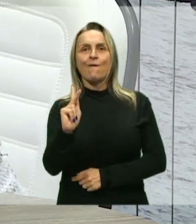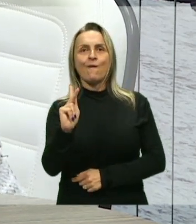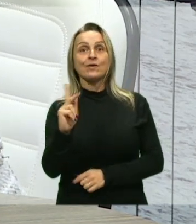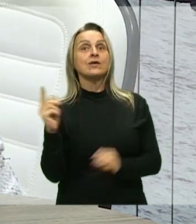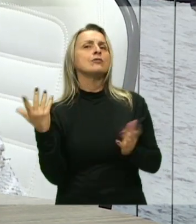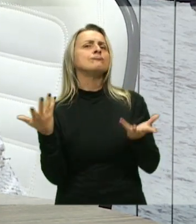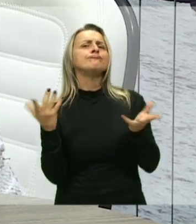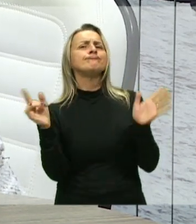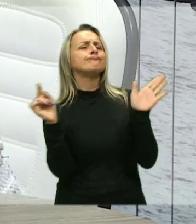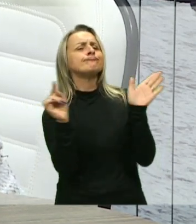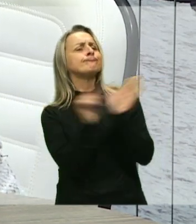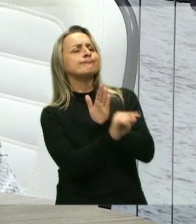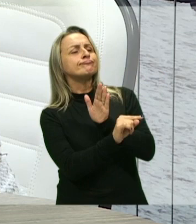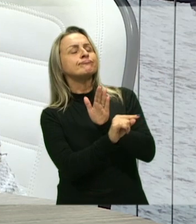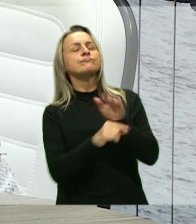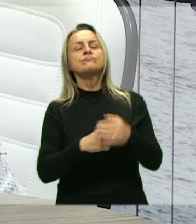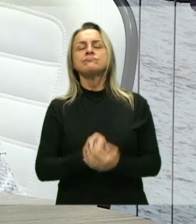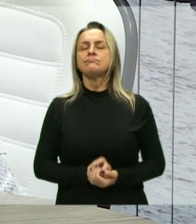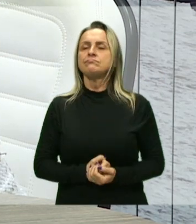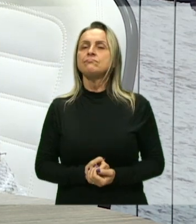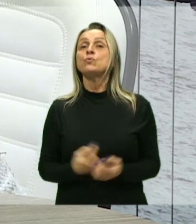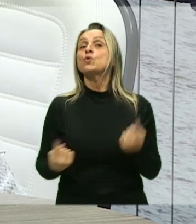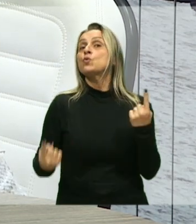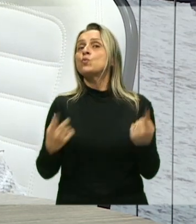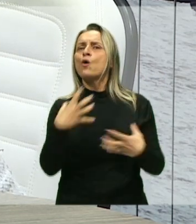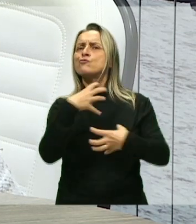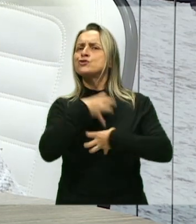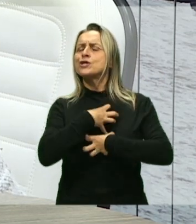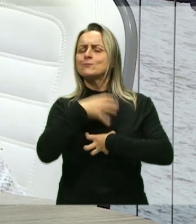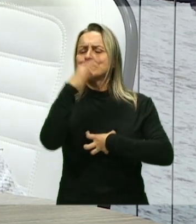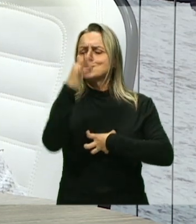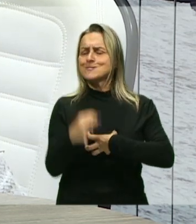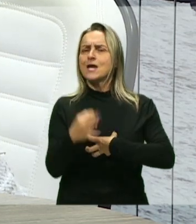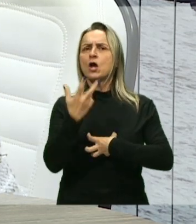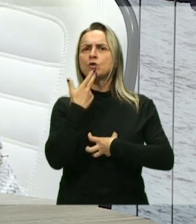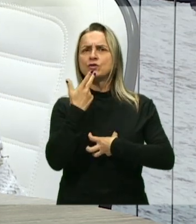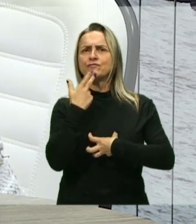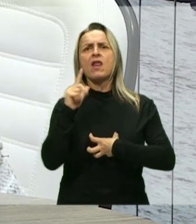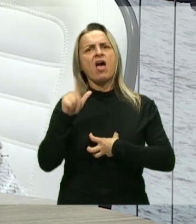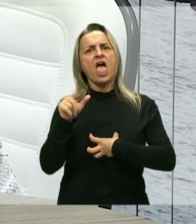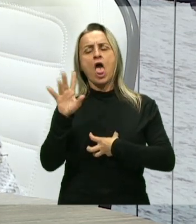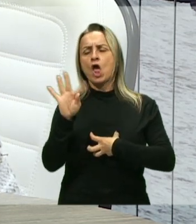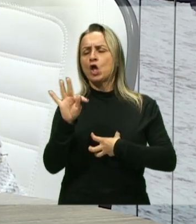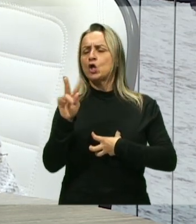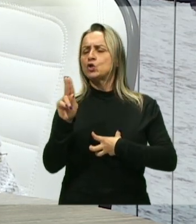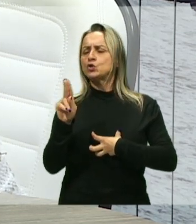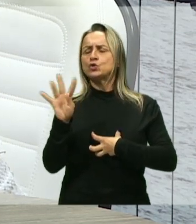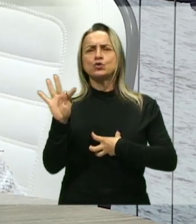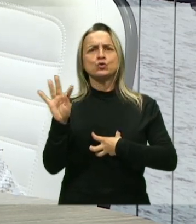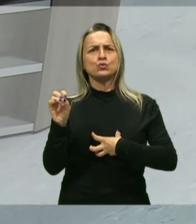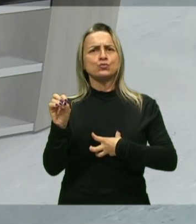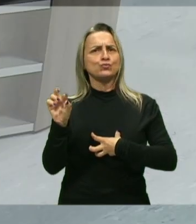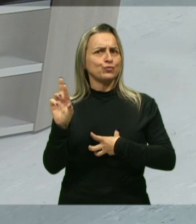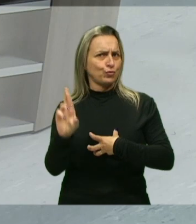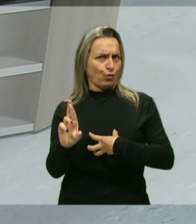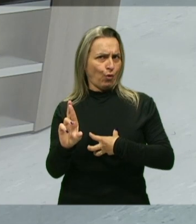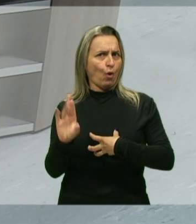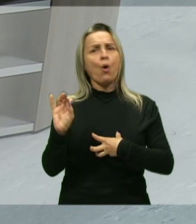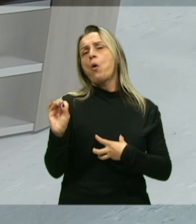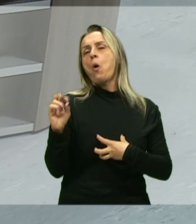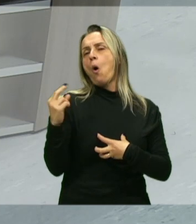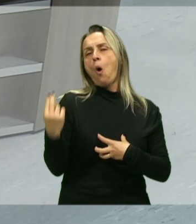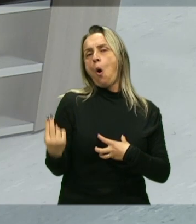né? A expressão correta é tutor ou é usuário? Ou é o